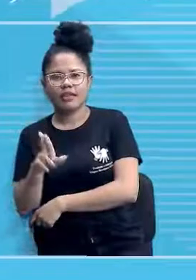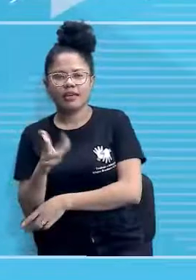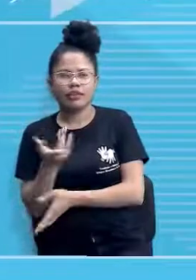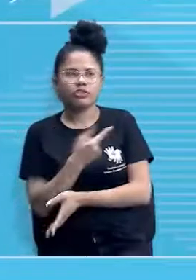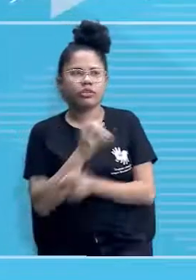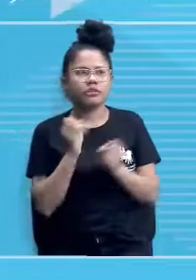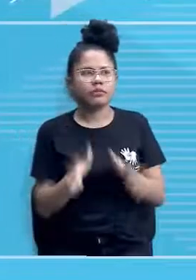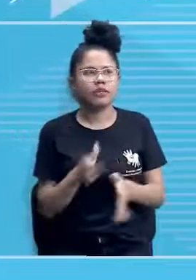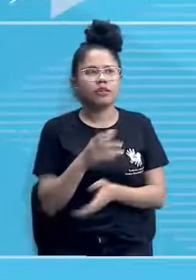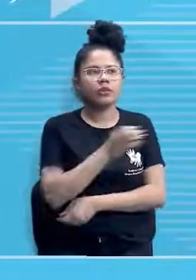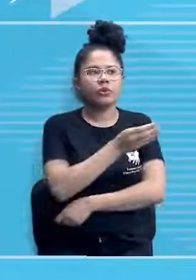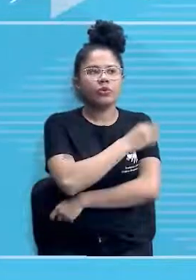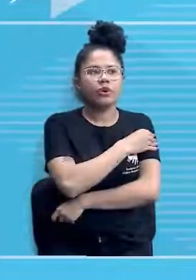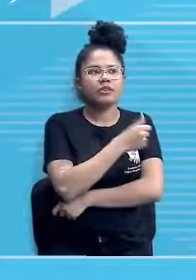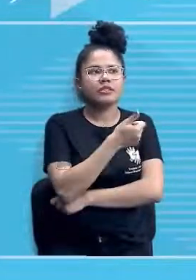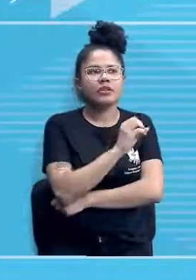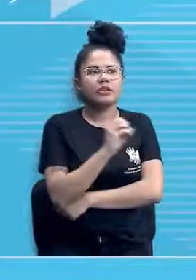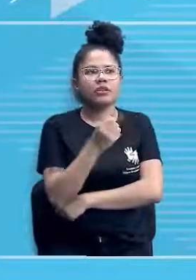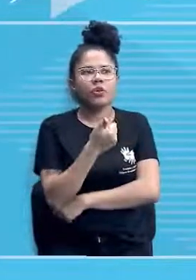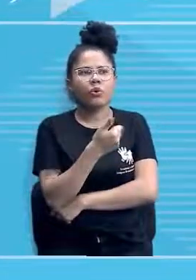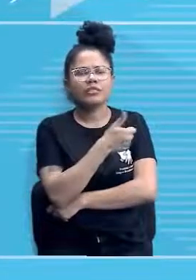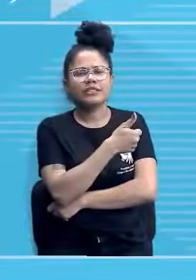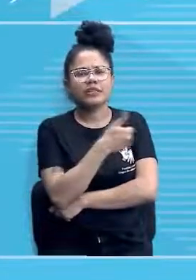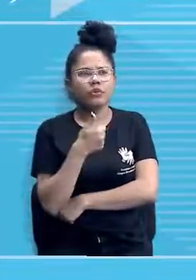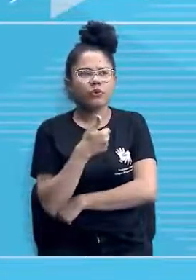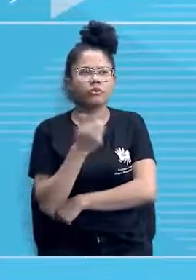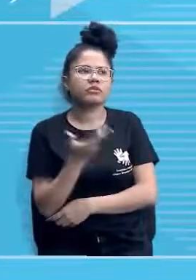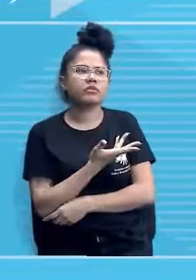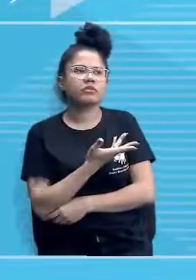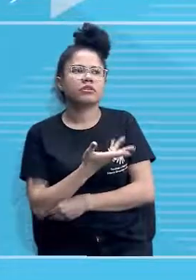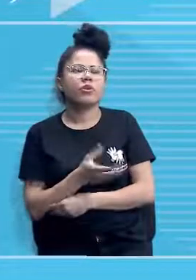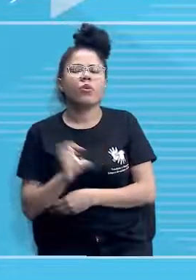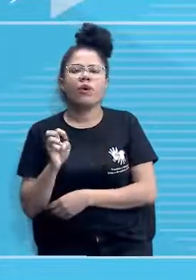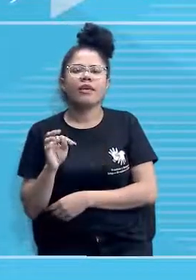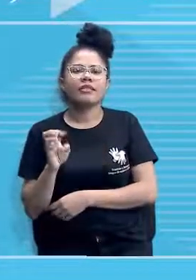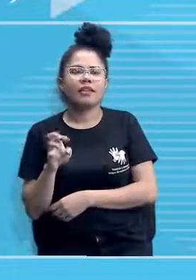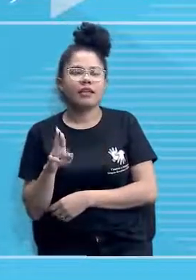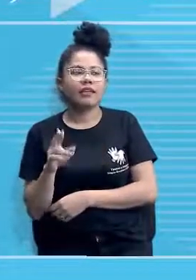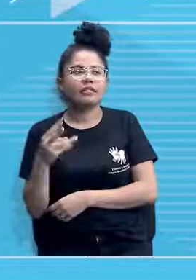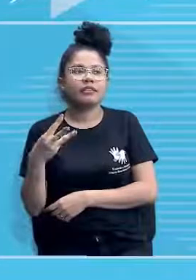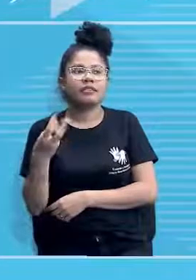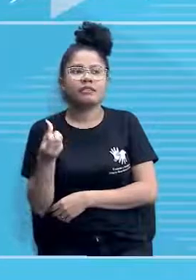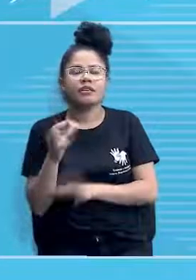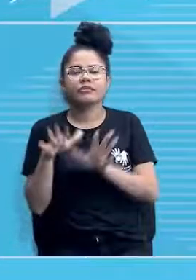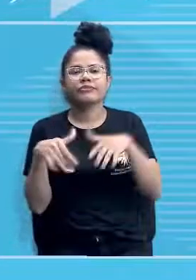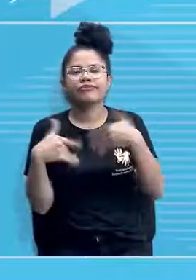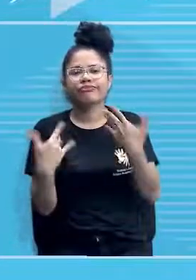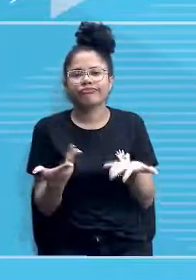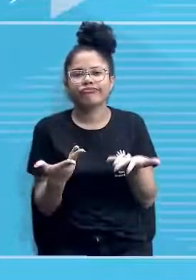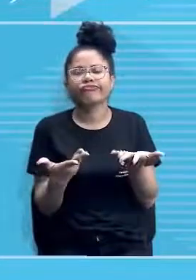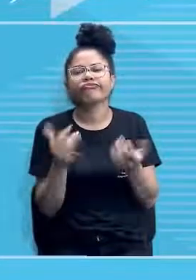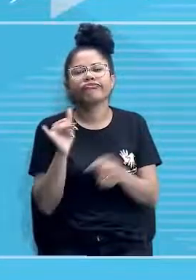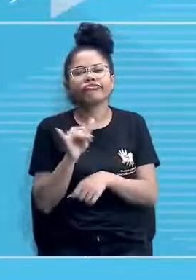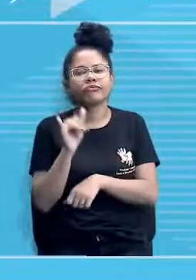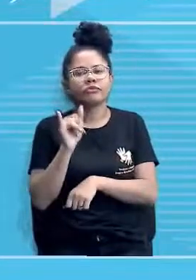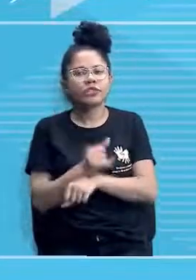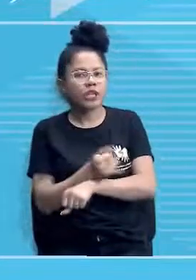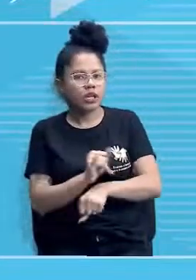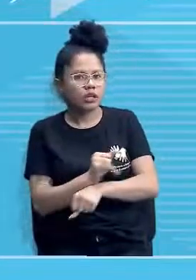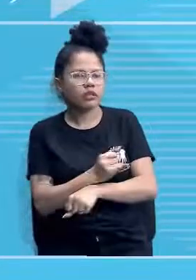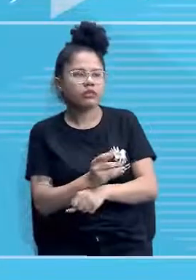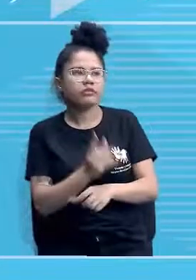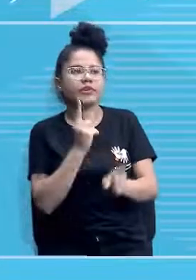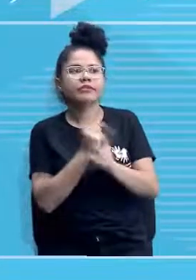é 111 o sf-36 Então qual vai ser o critério utilizado para justificar essa informação